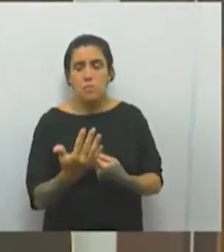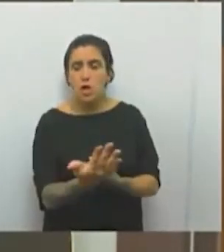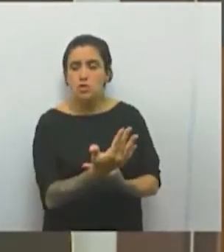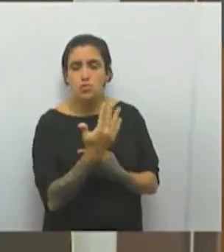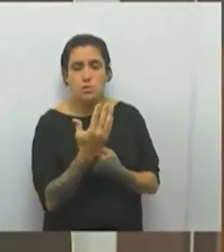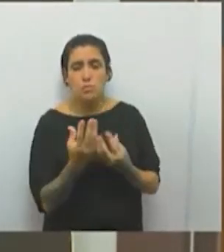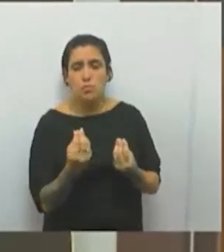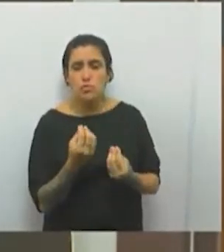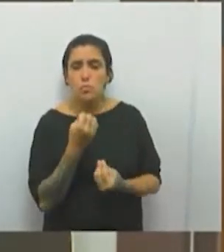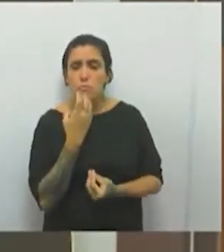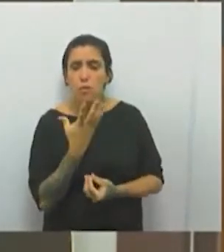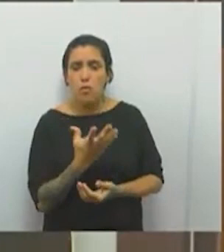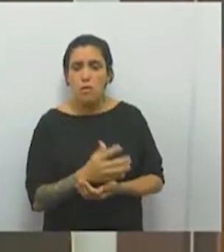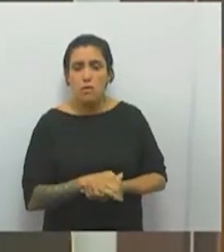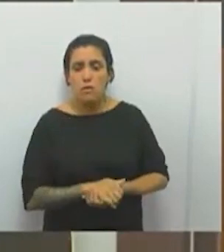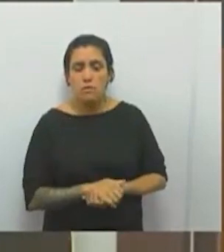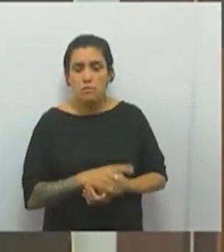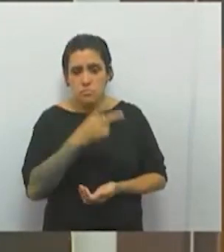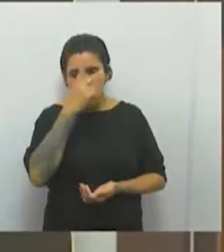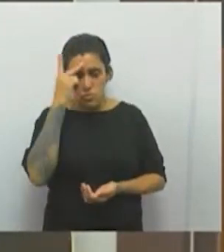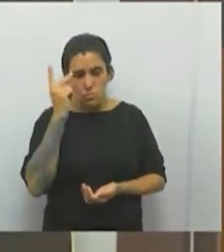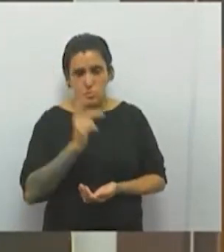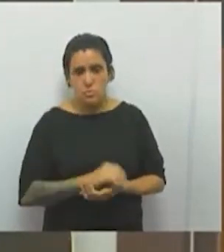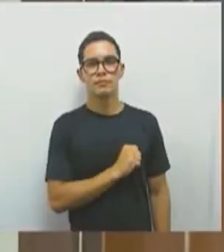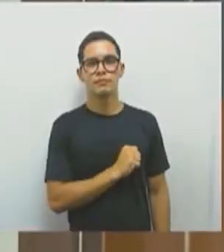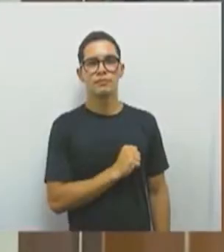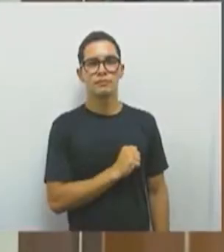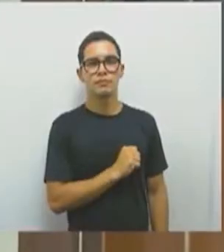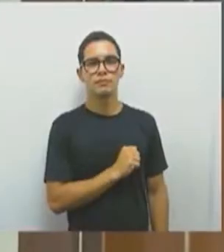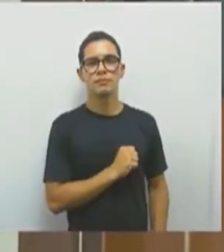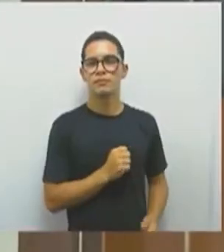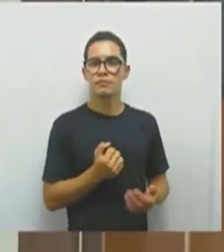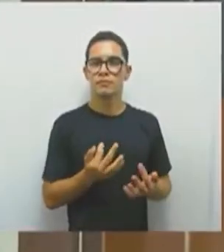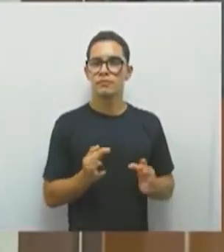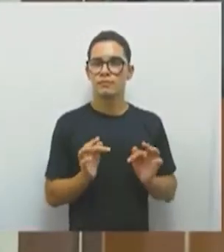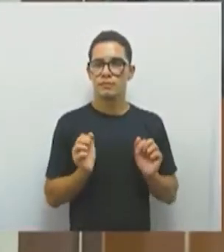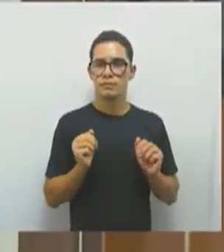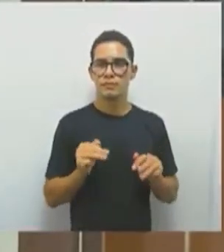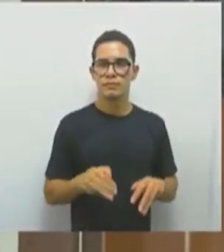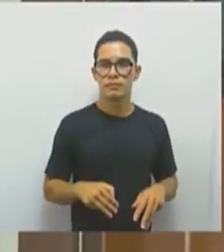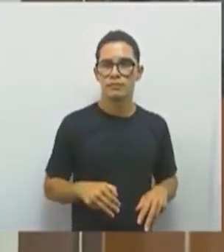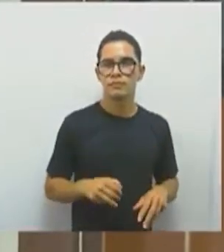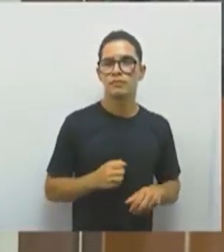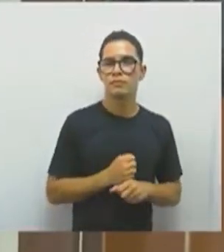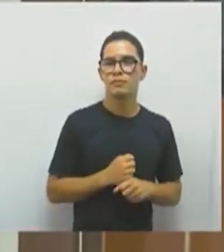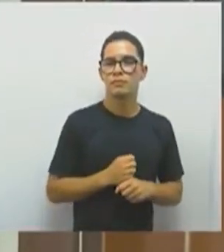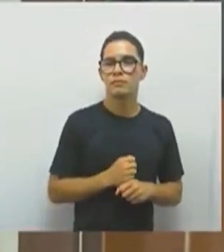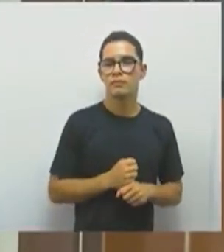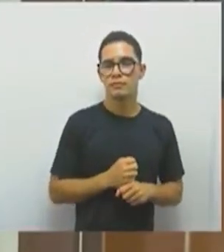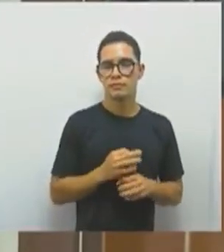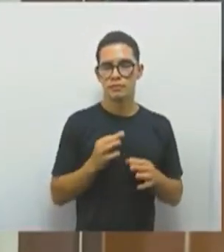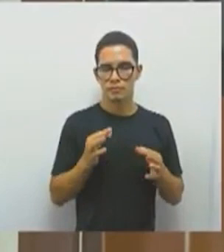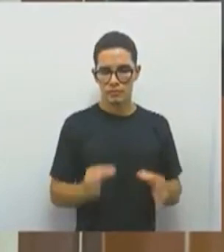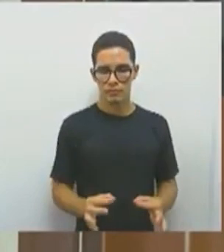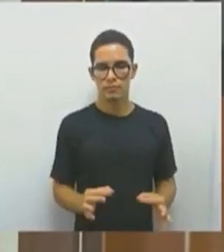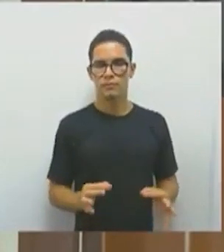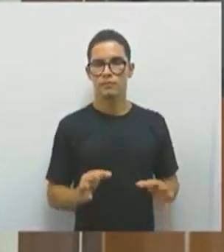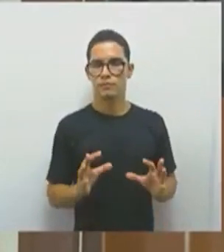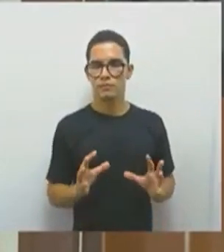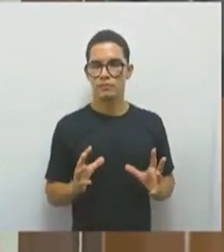aos moradores de cada logradouro oficializado termino mais um aí com a sensação de dever